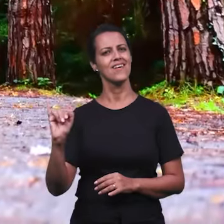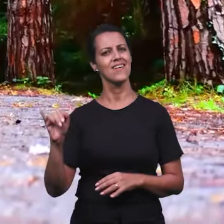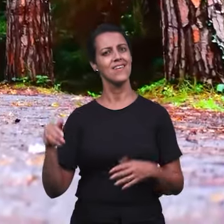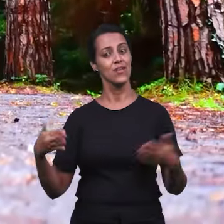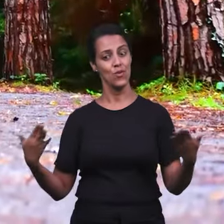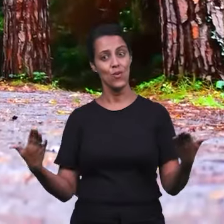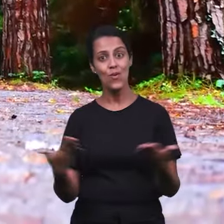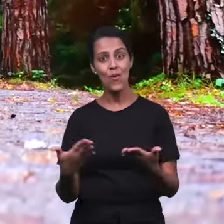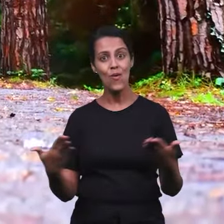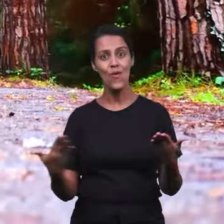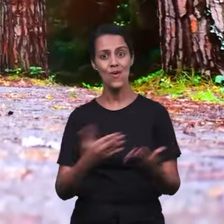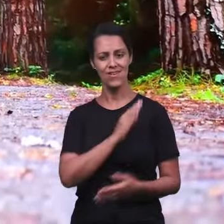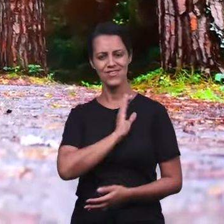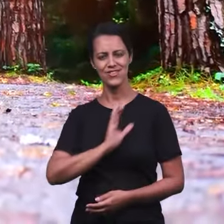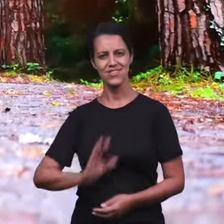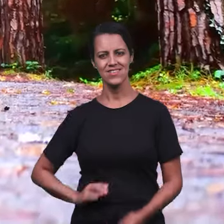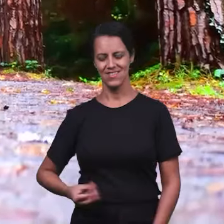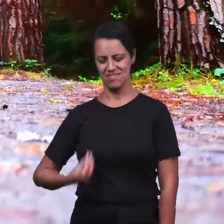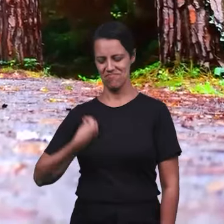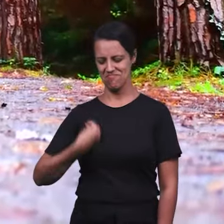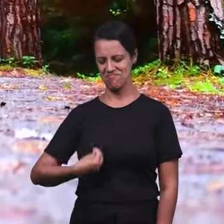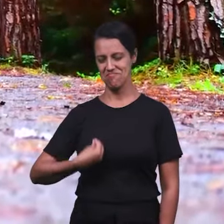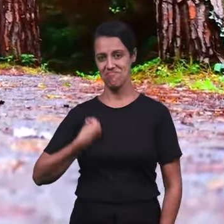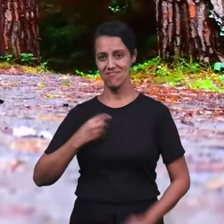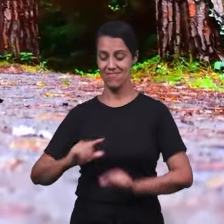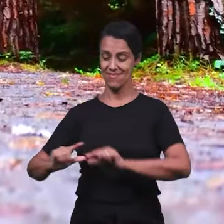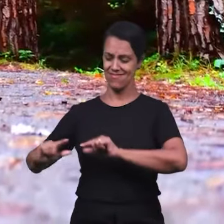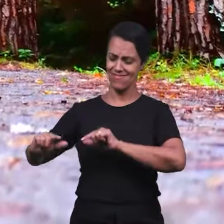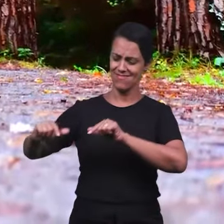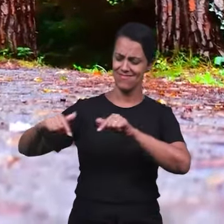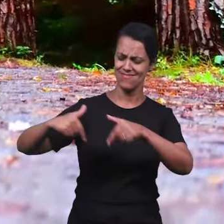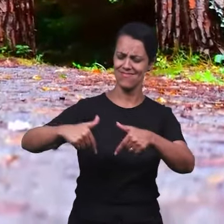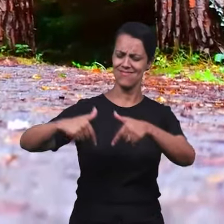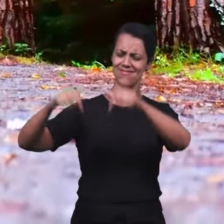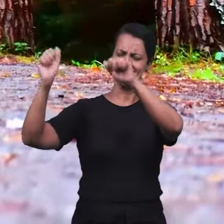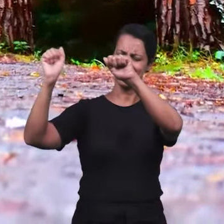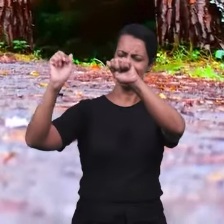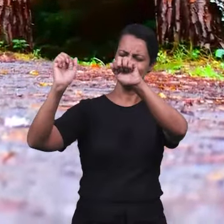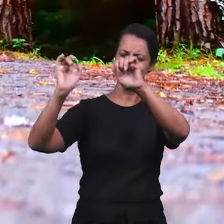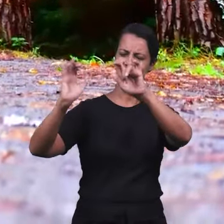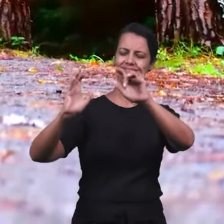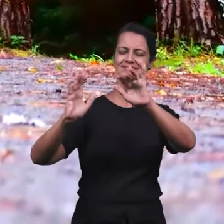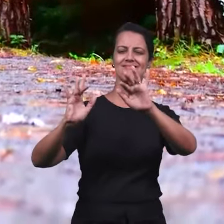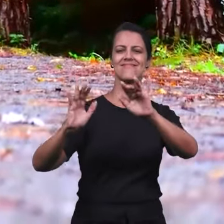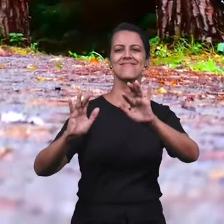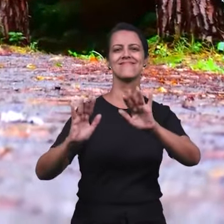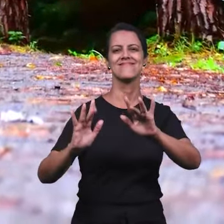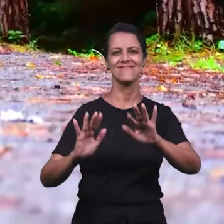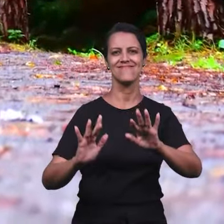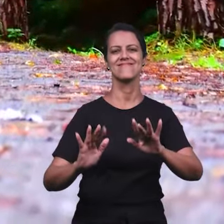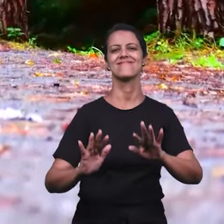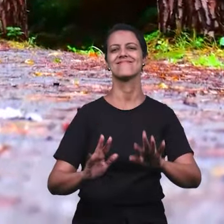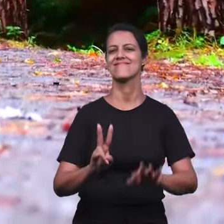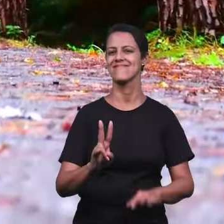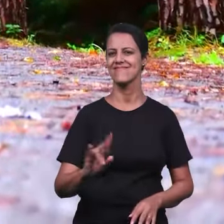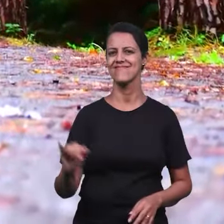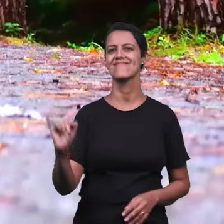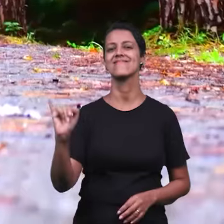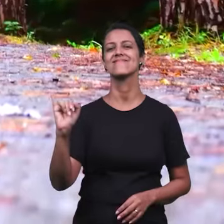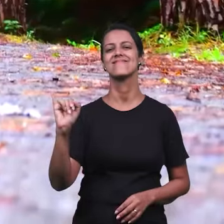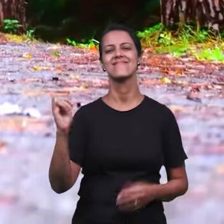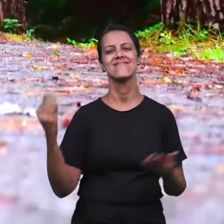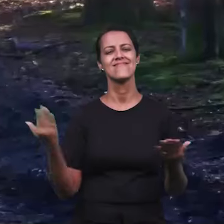pass vai pass vai passar passar vai